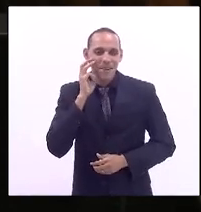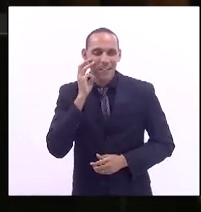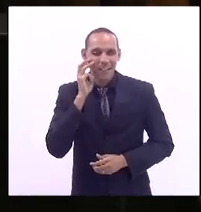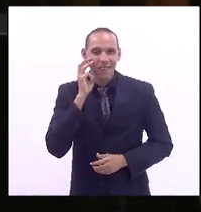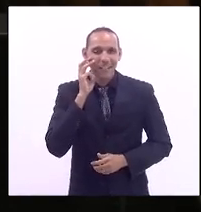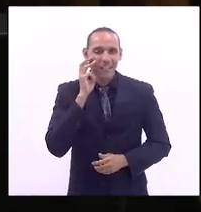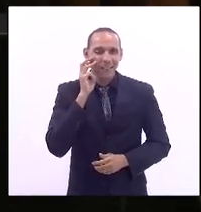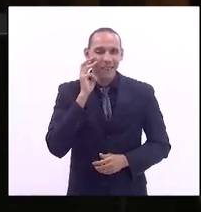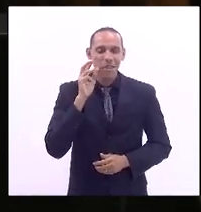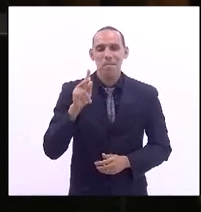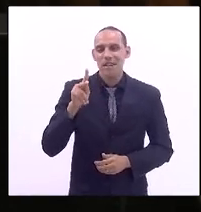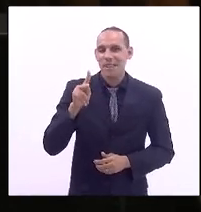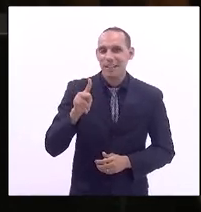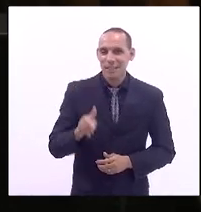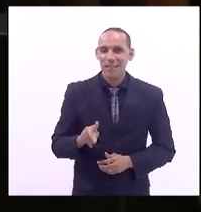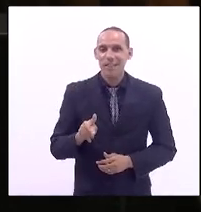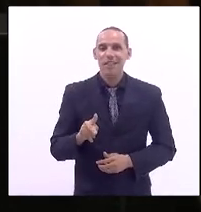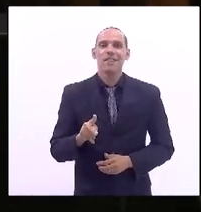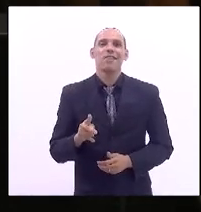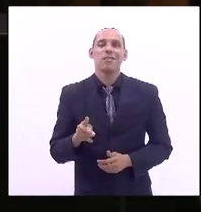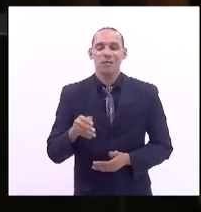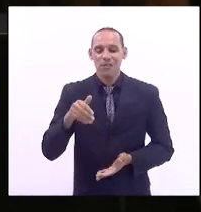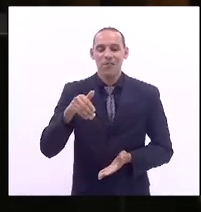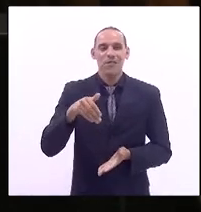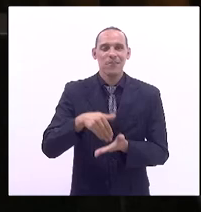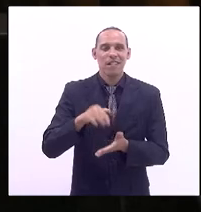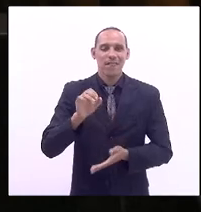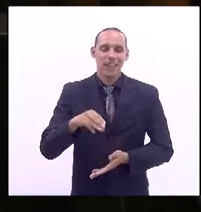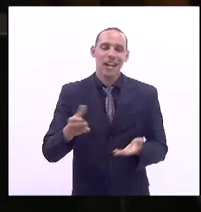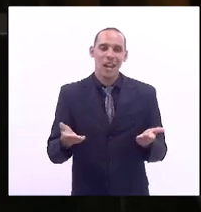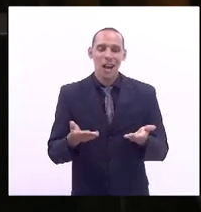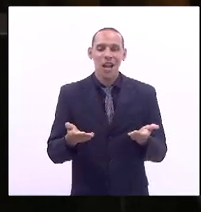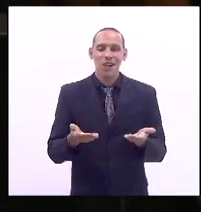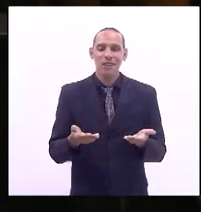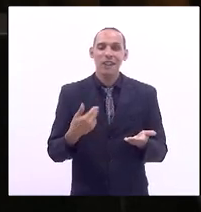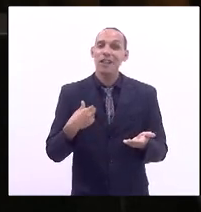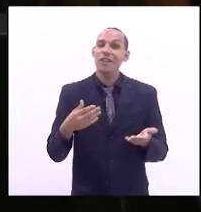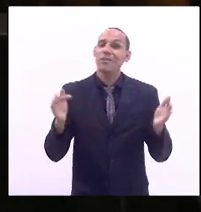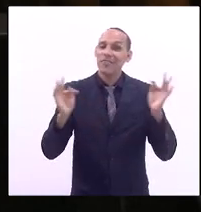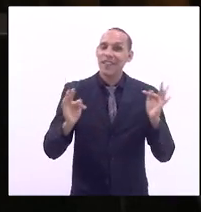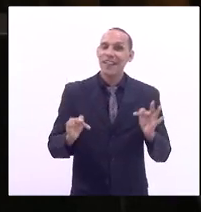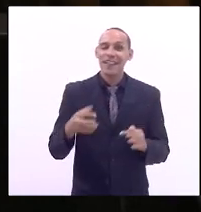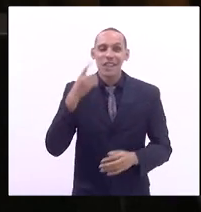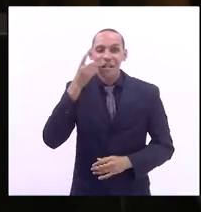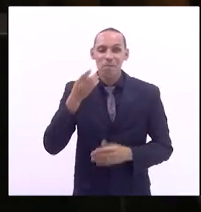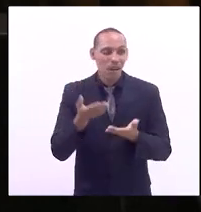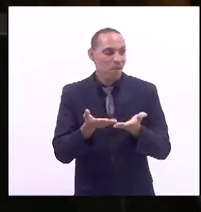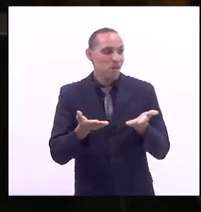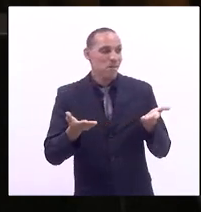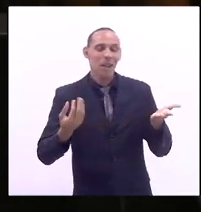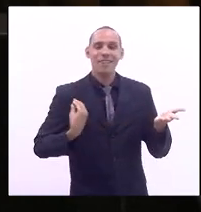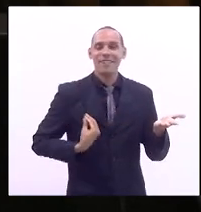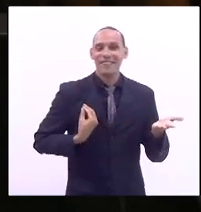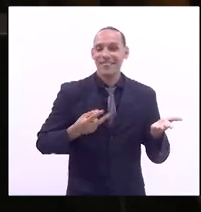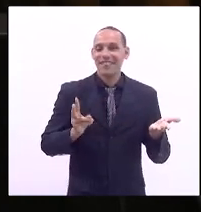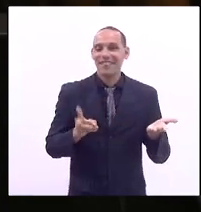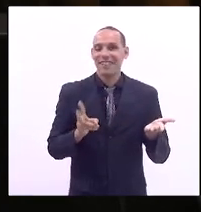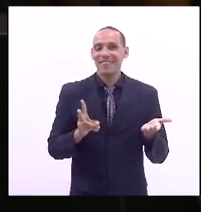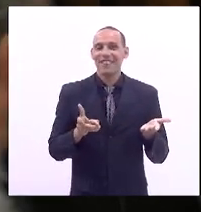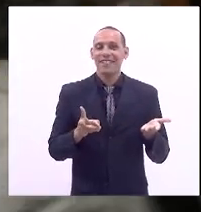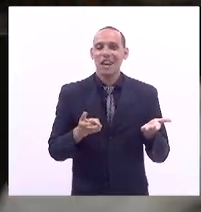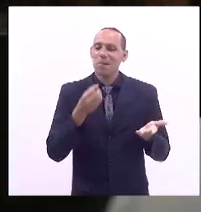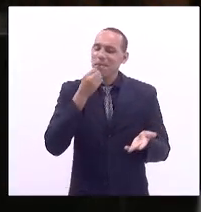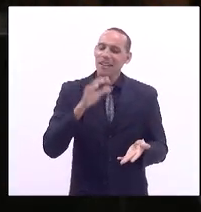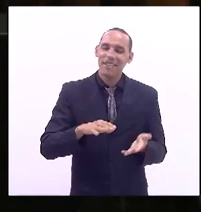que vai estar presidindo o expediente final Fico feliz de ver a quantidade de Deputados ainda aqui no Parlamento Boa